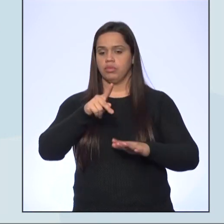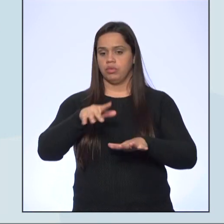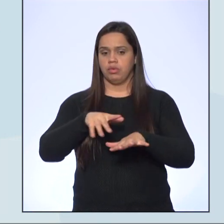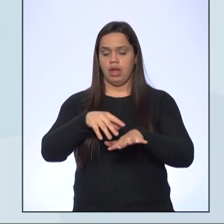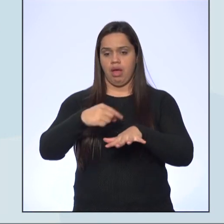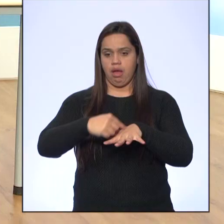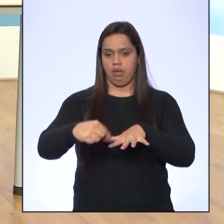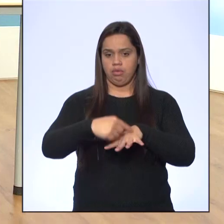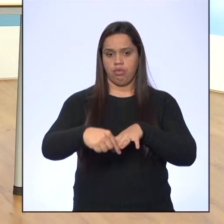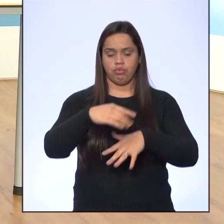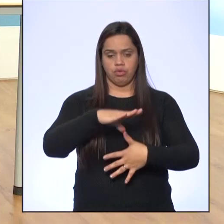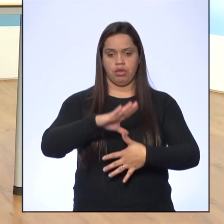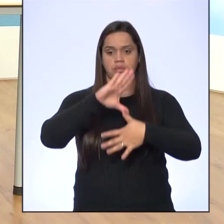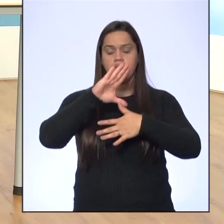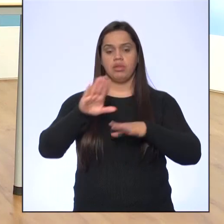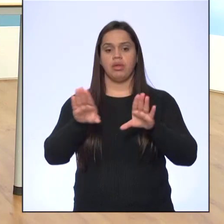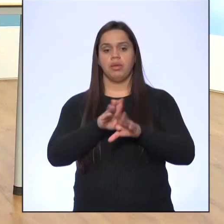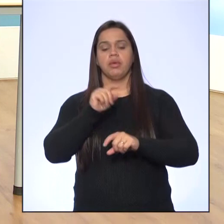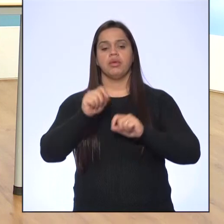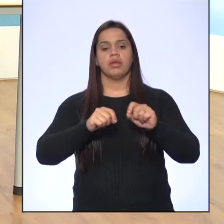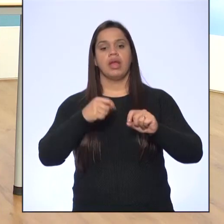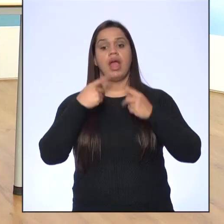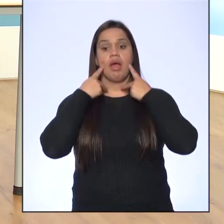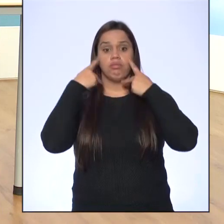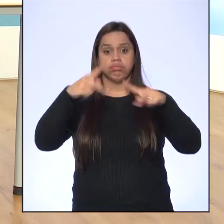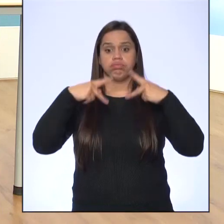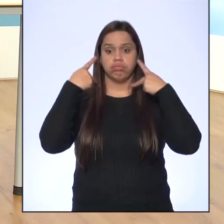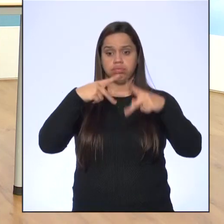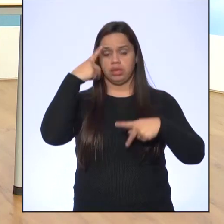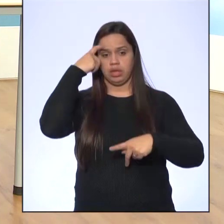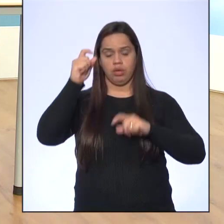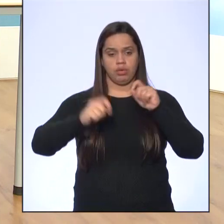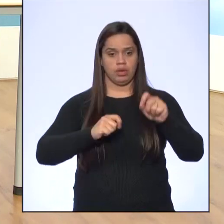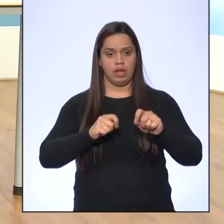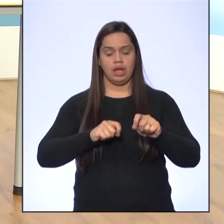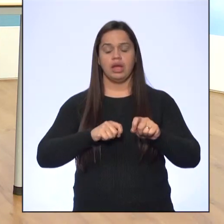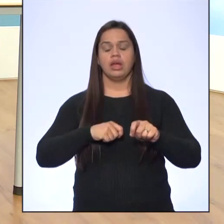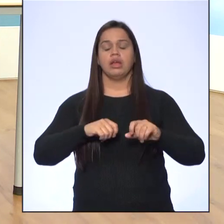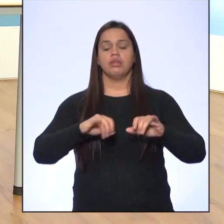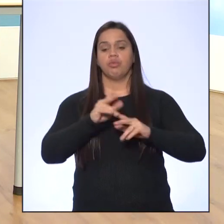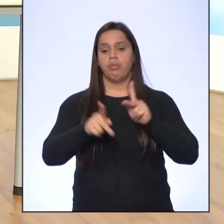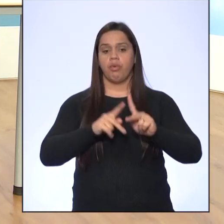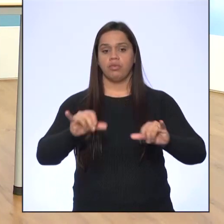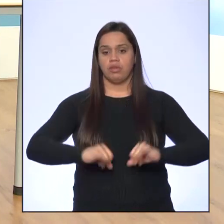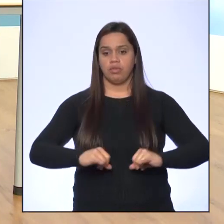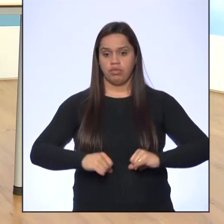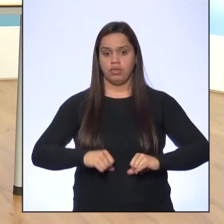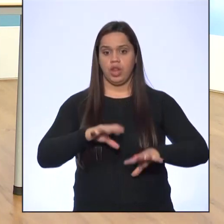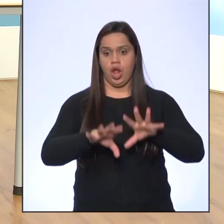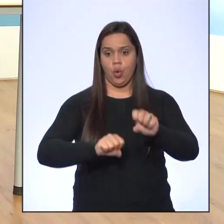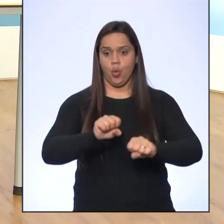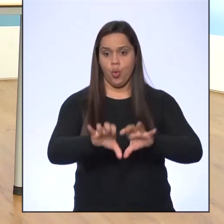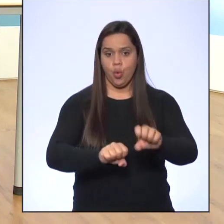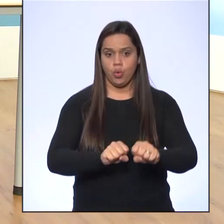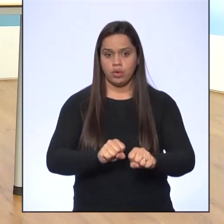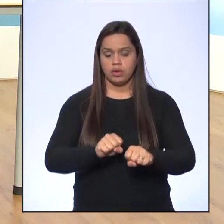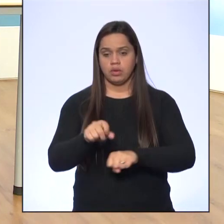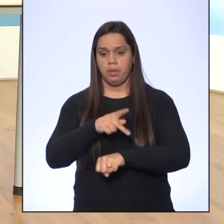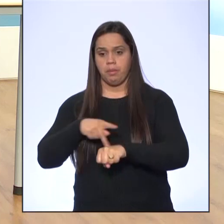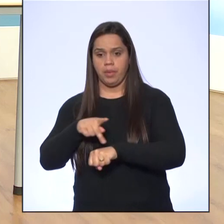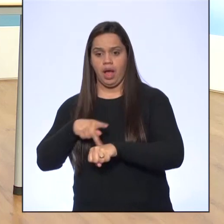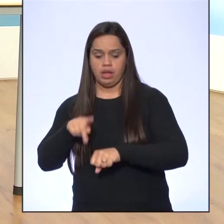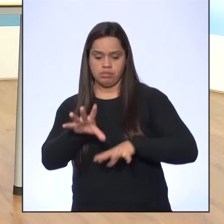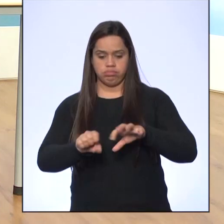para essa população que estava sofrendo com a colonização, né? E para essas nações, na verdade. Ele queria